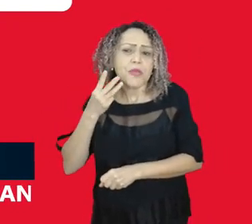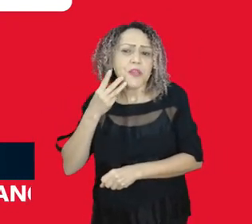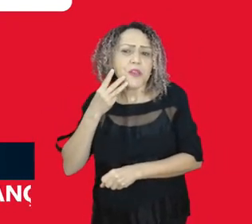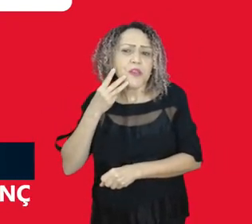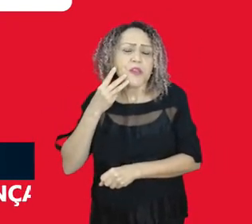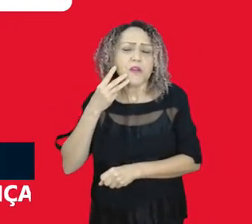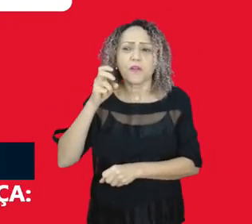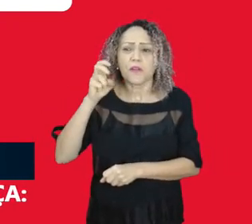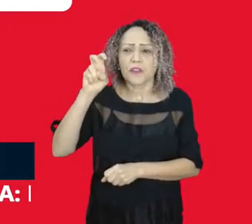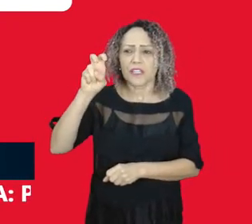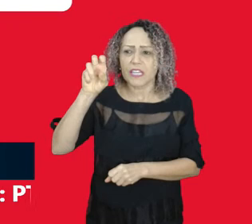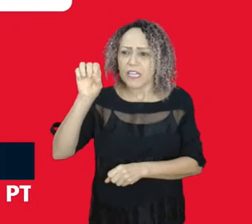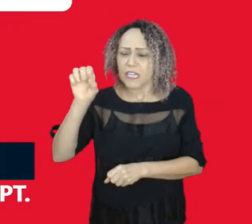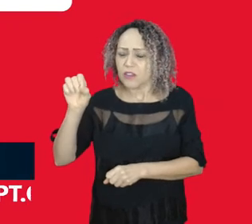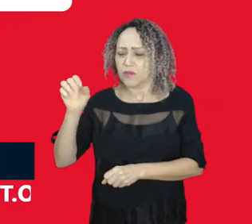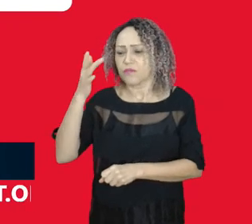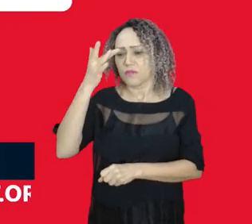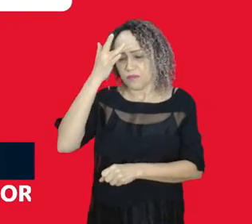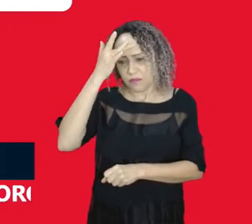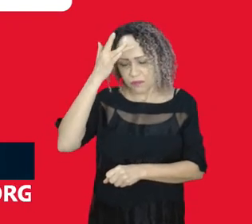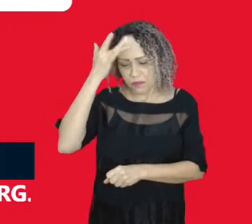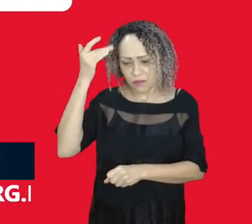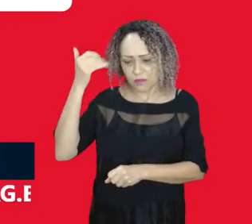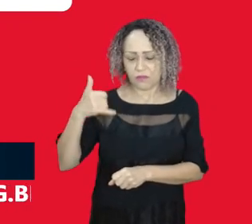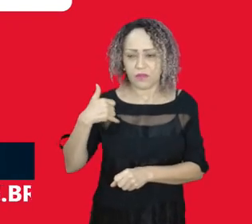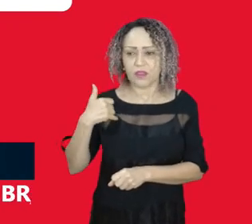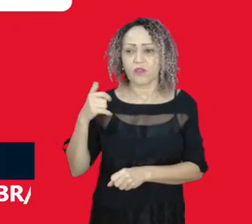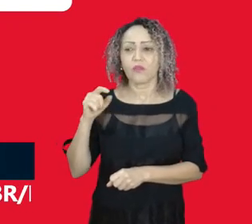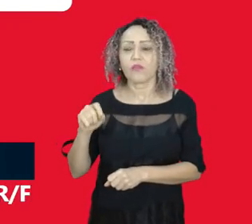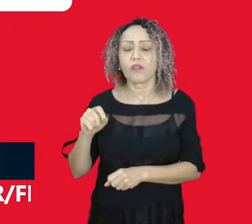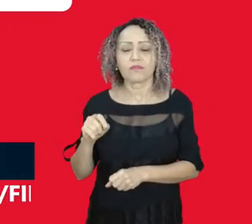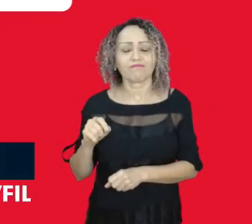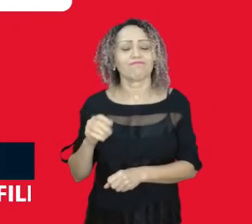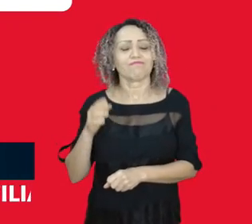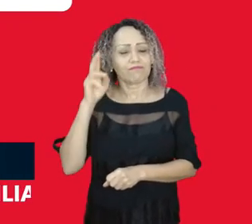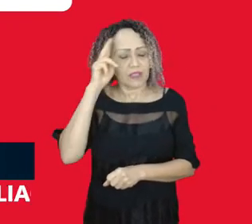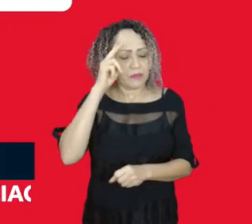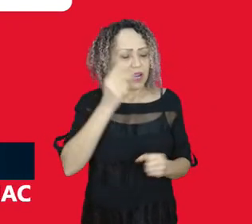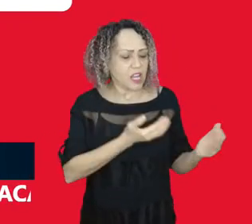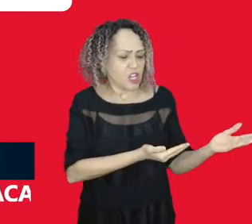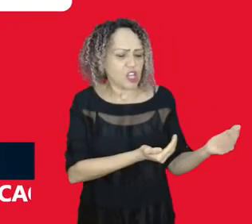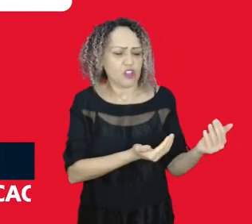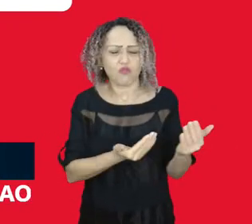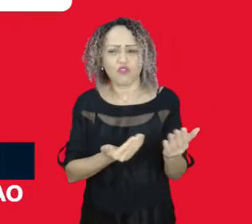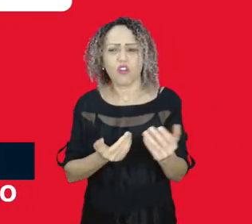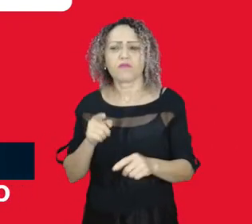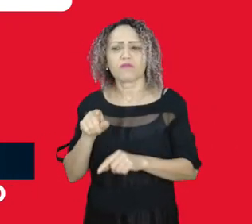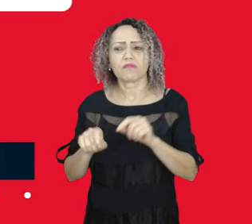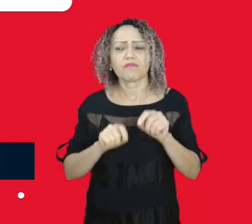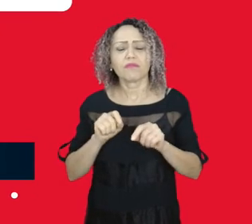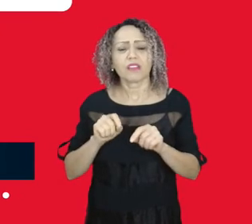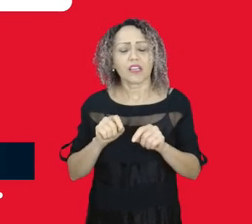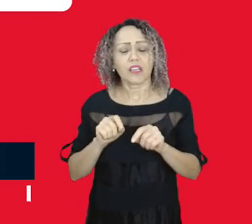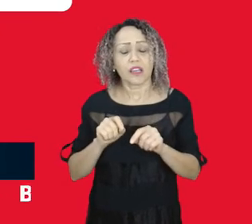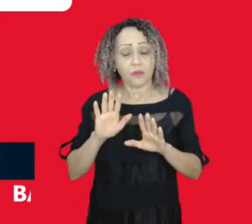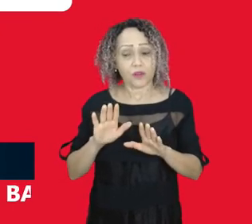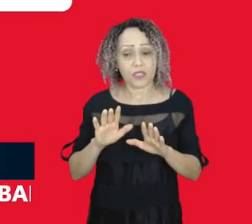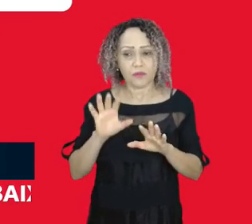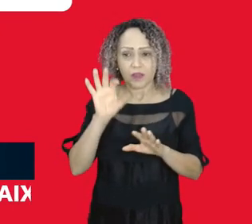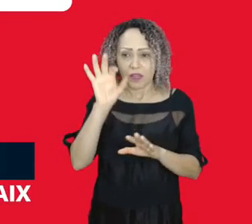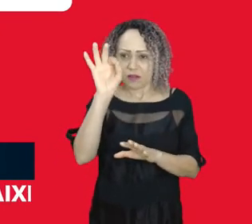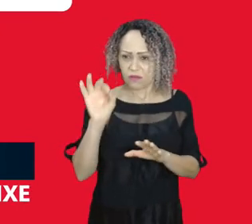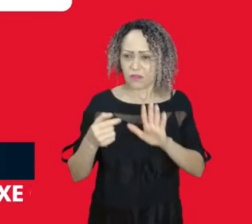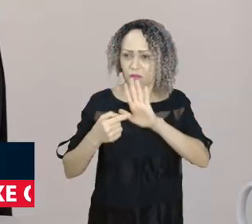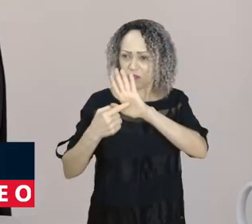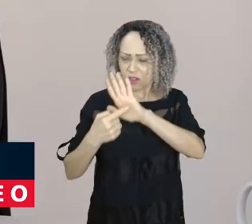de idade. A gente precisa lembrar que os jovens também fizeram diferença. Por quê? A gente, quando bota em porcentagem, não vê tanto,